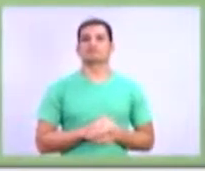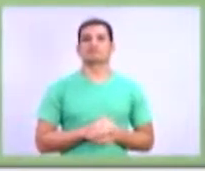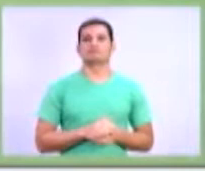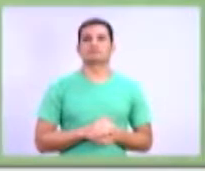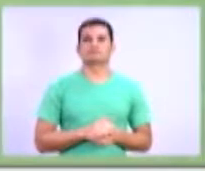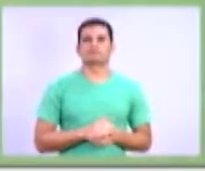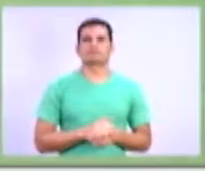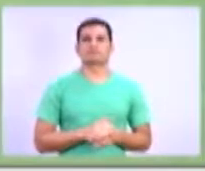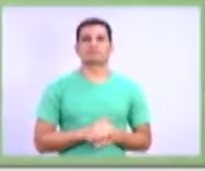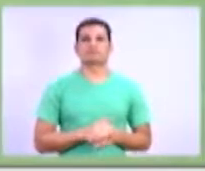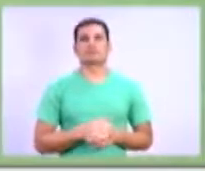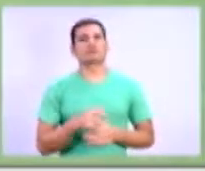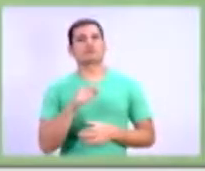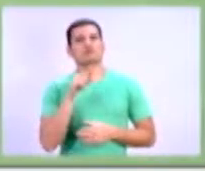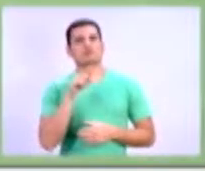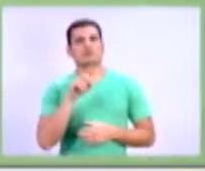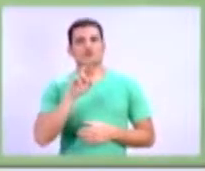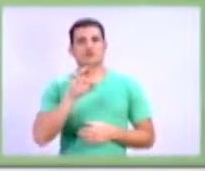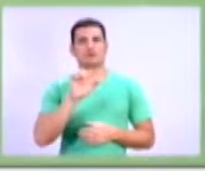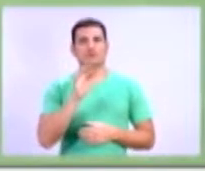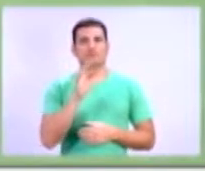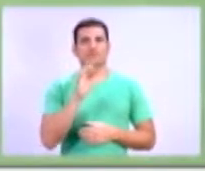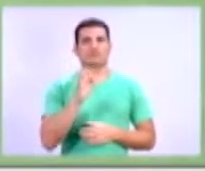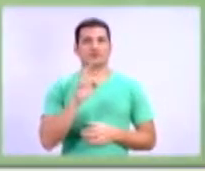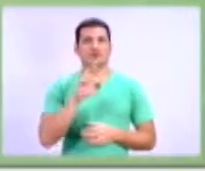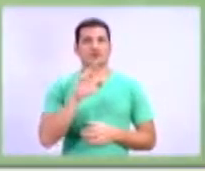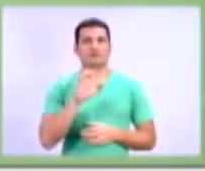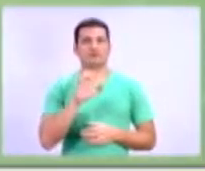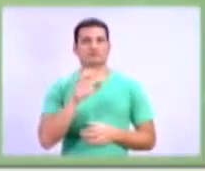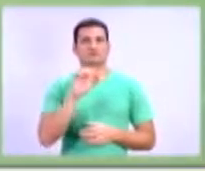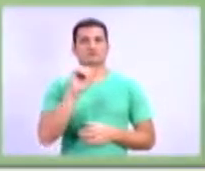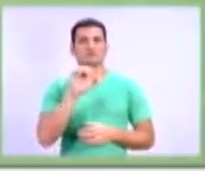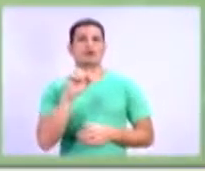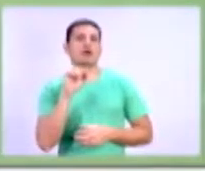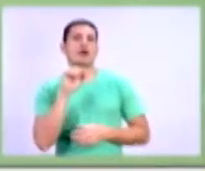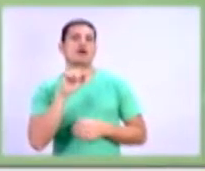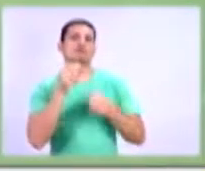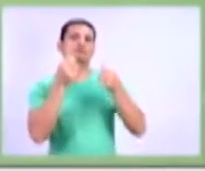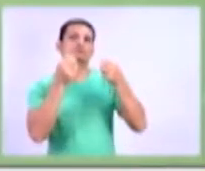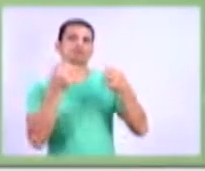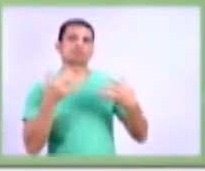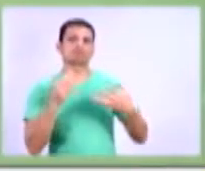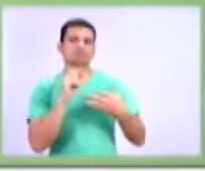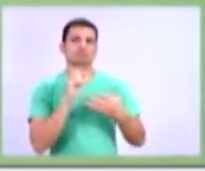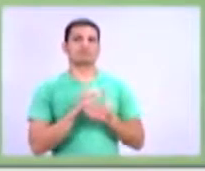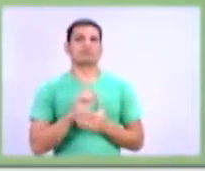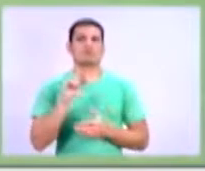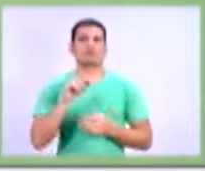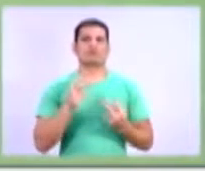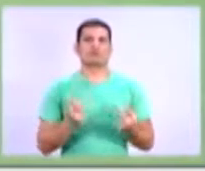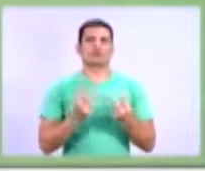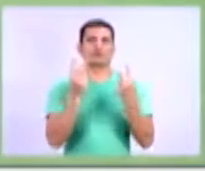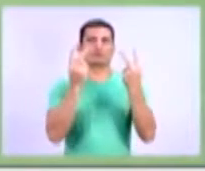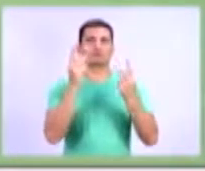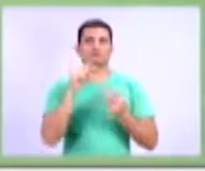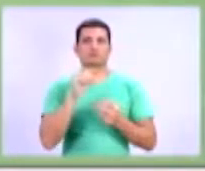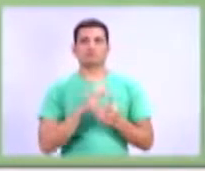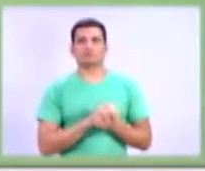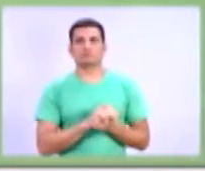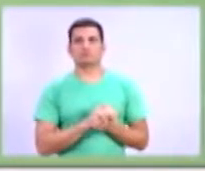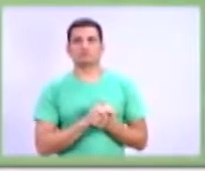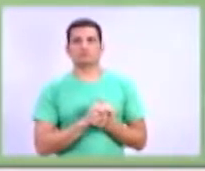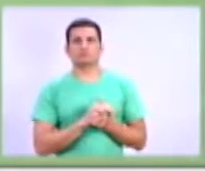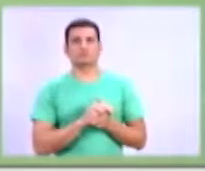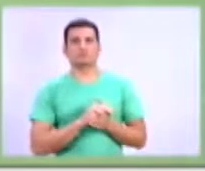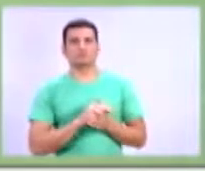essa referência, né? Então, a ética empresarial, ela refere-se aos valores que são observados